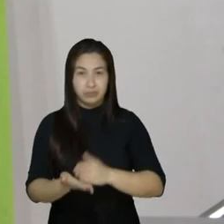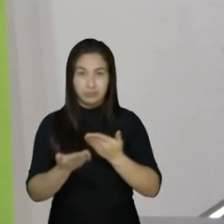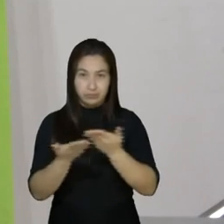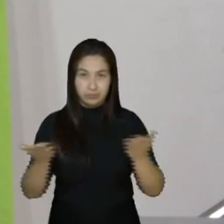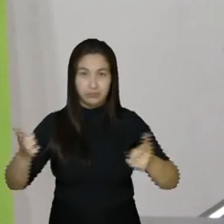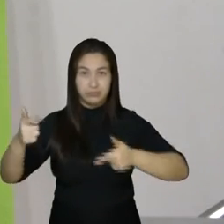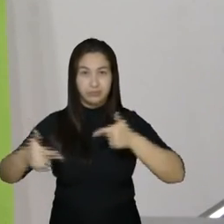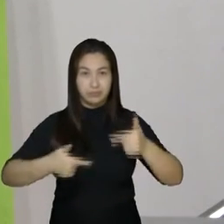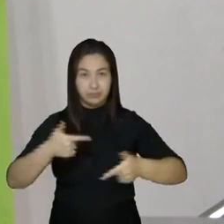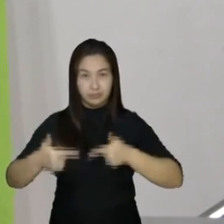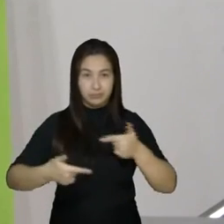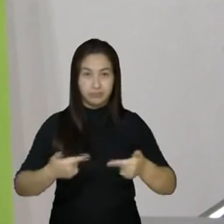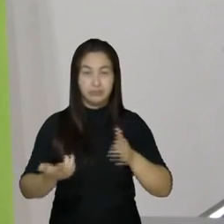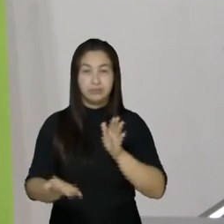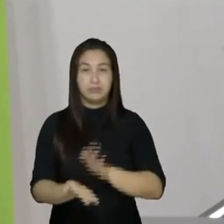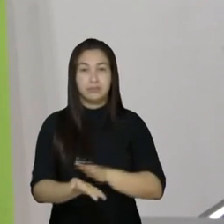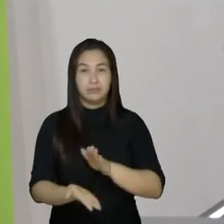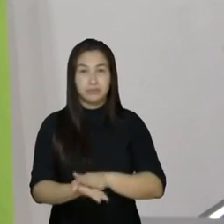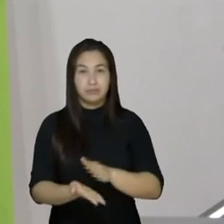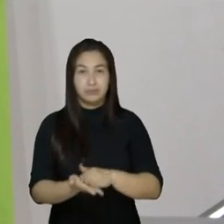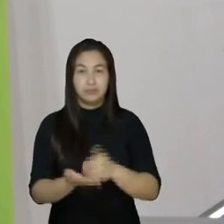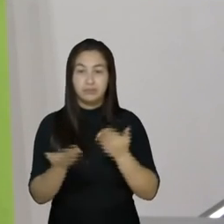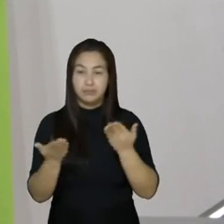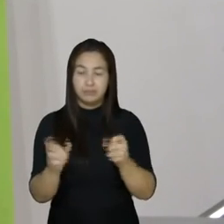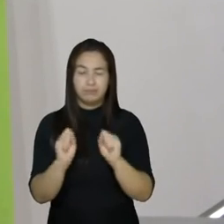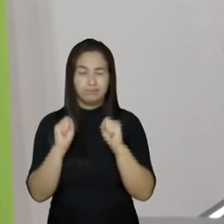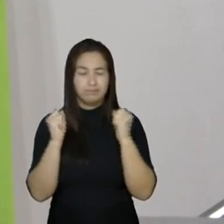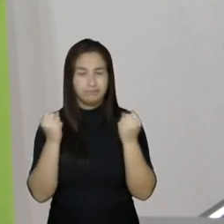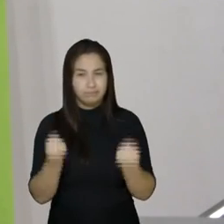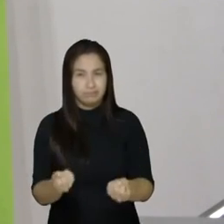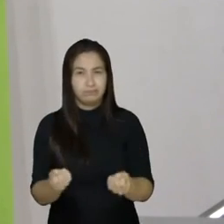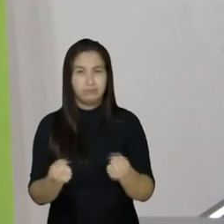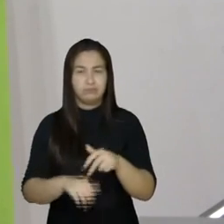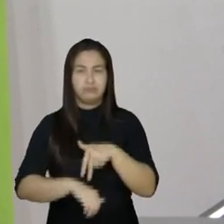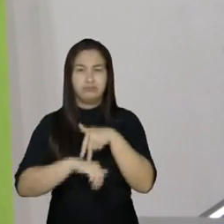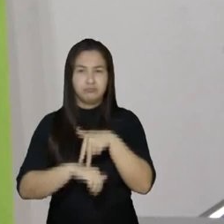trabalho, parabéns por estarem sempre prontos,